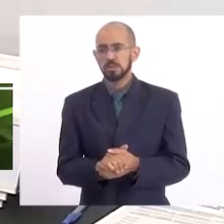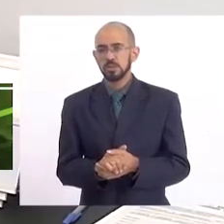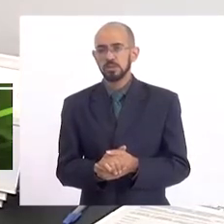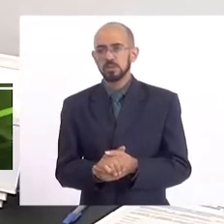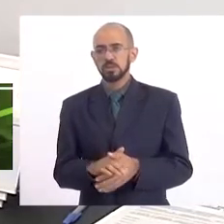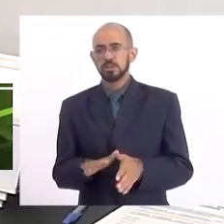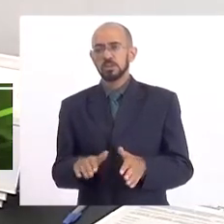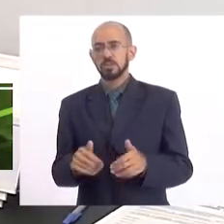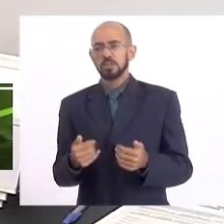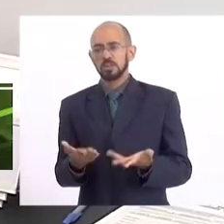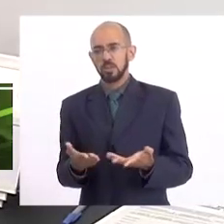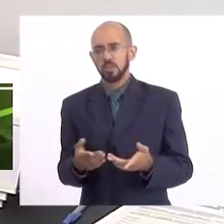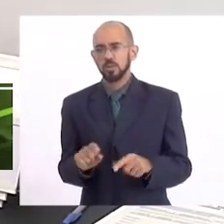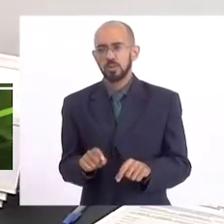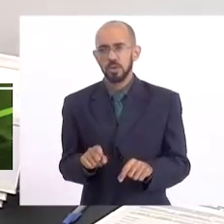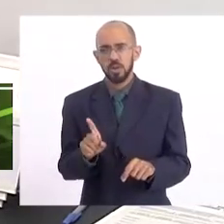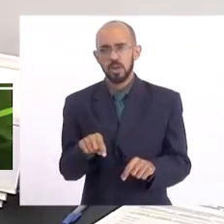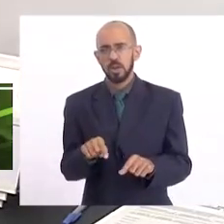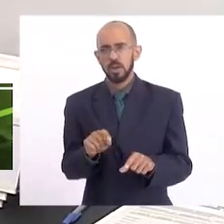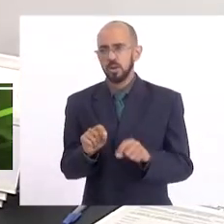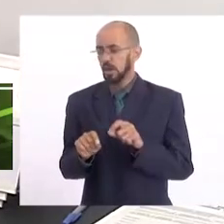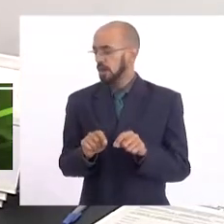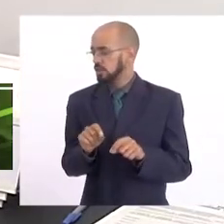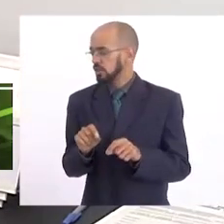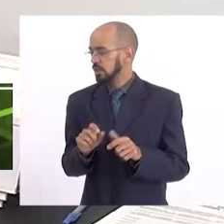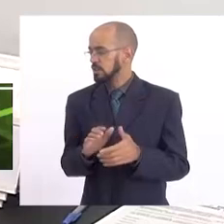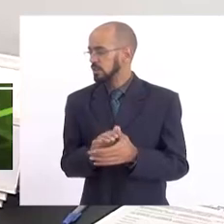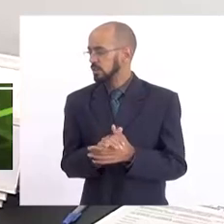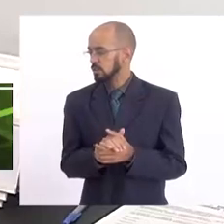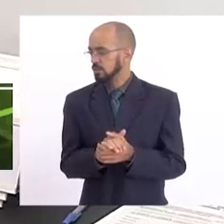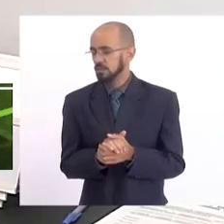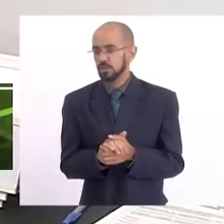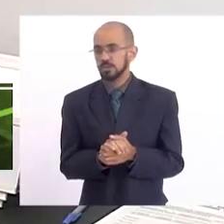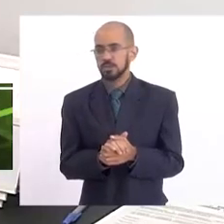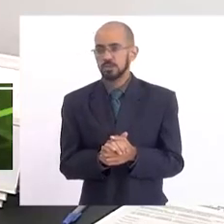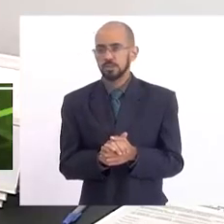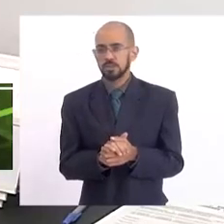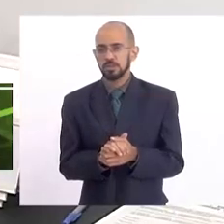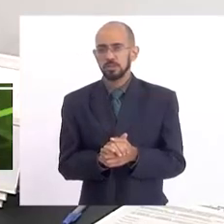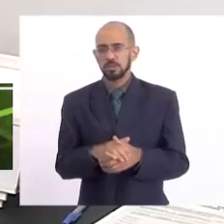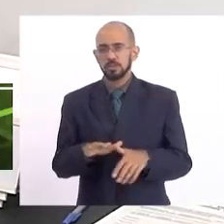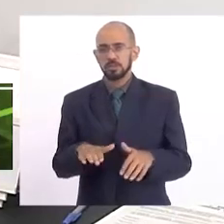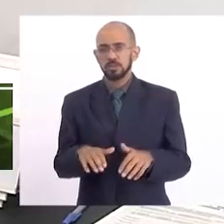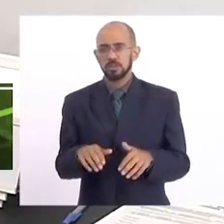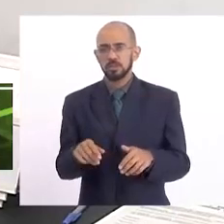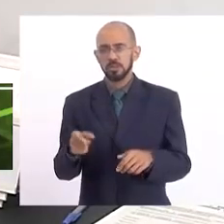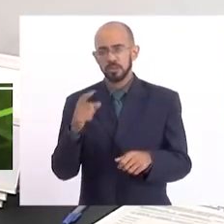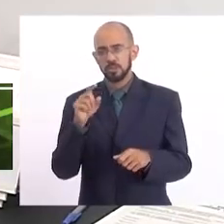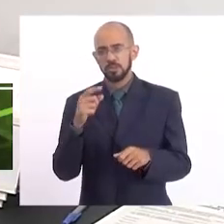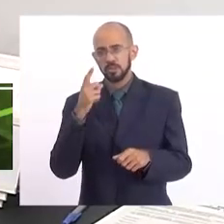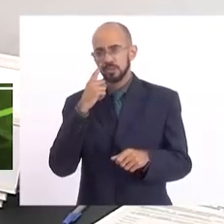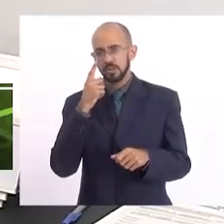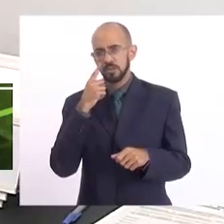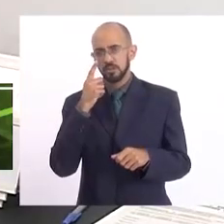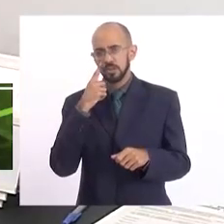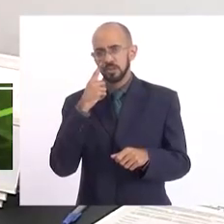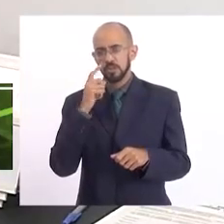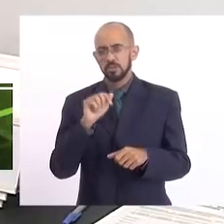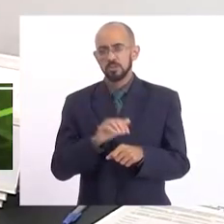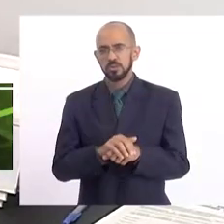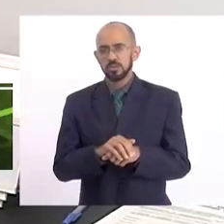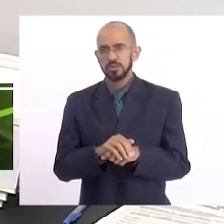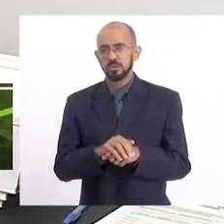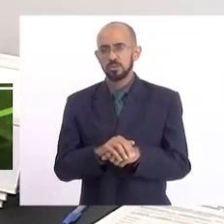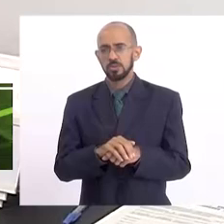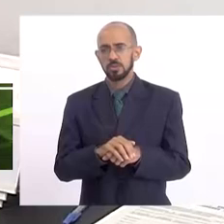progressões, como eu falei, assim, a gente sabe reconhecer todos os esforços do governador Cláudio Castro, a gente tem visto que ele está fazendo realmente um grande